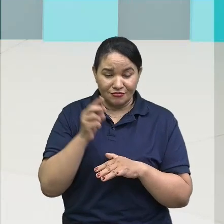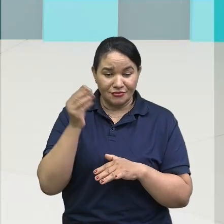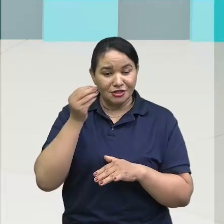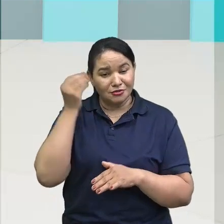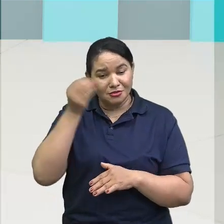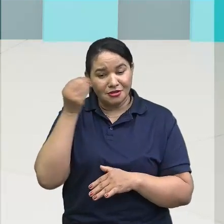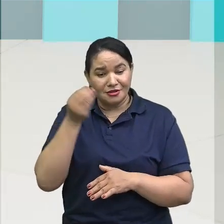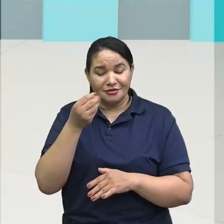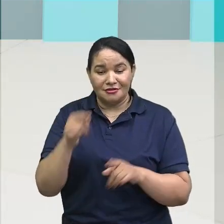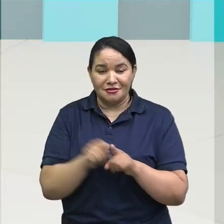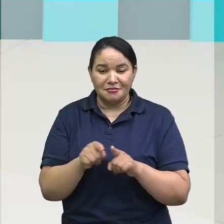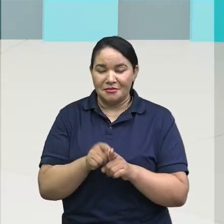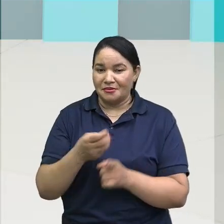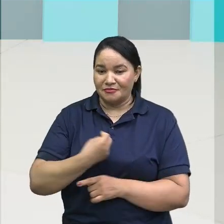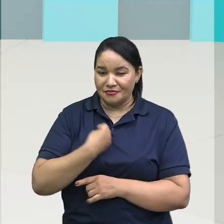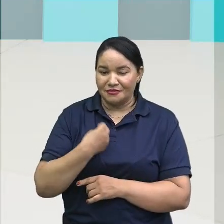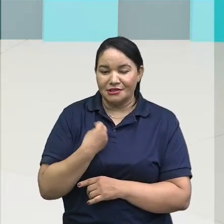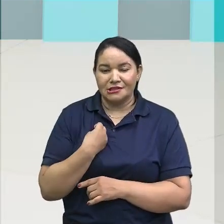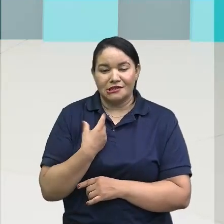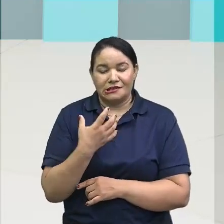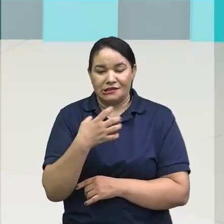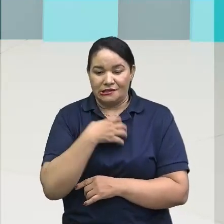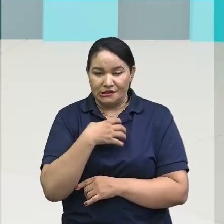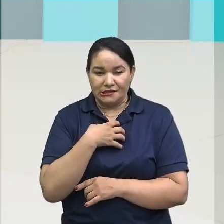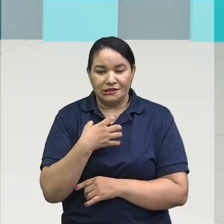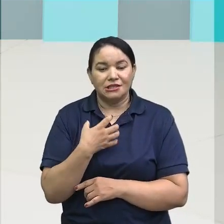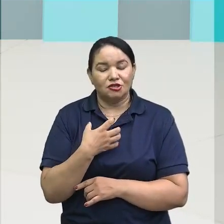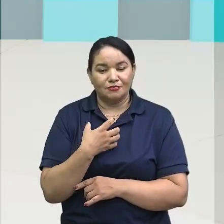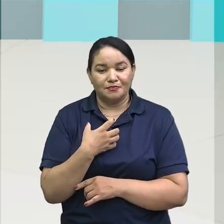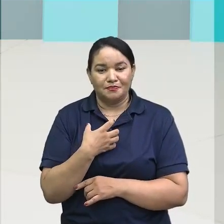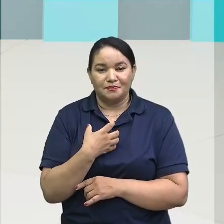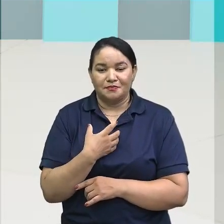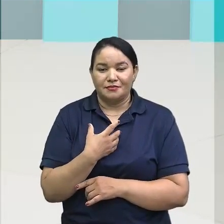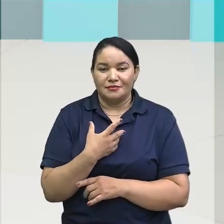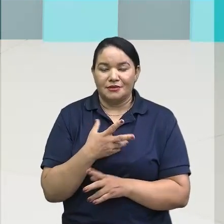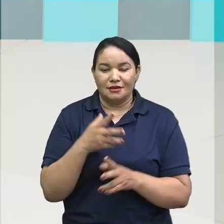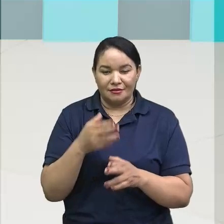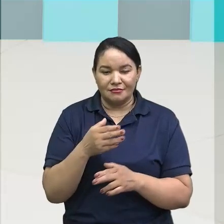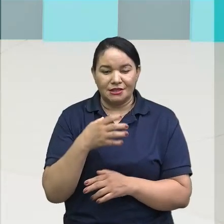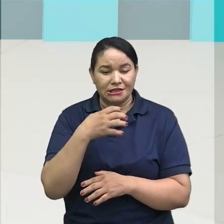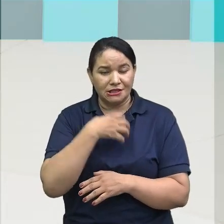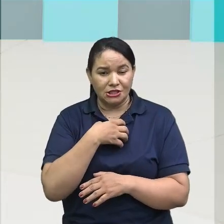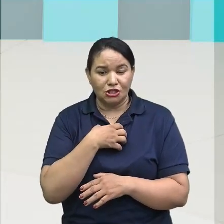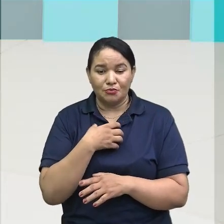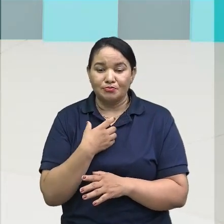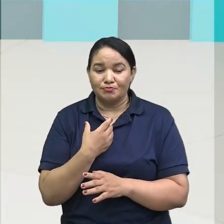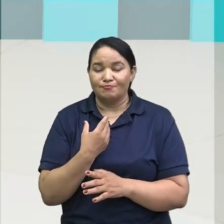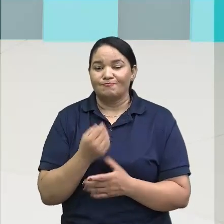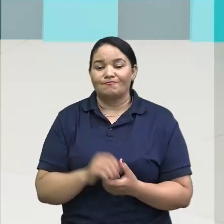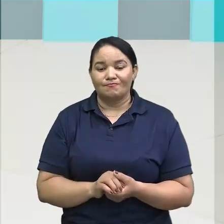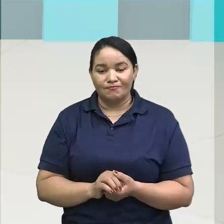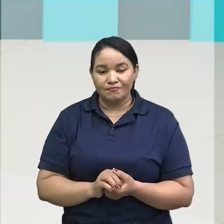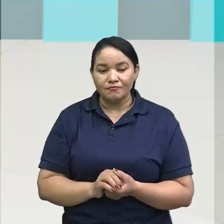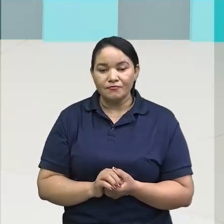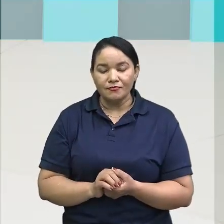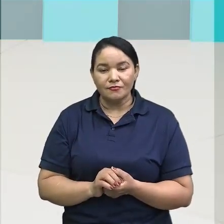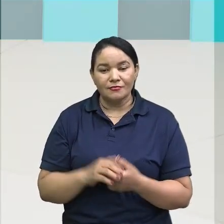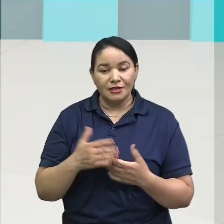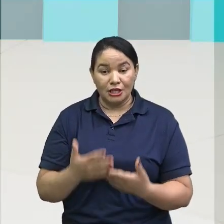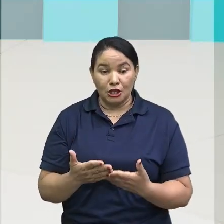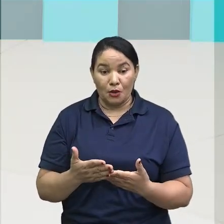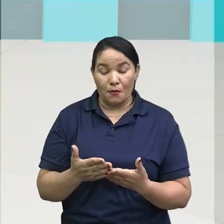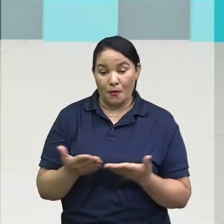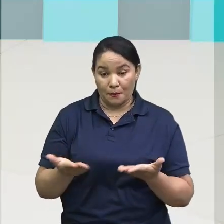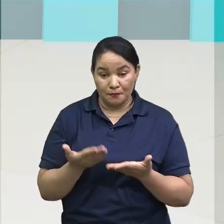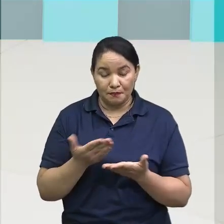pela vivência, sentindo na pele, na própria carne, como a gente falou anteriormente. Tá bom? Então, vamos ver